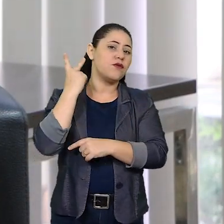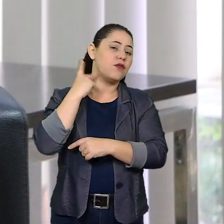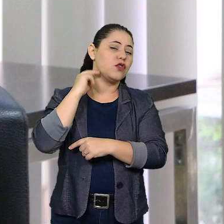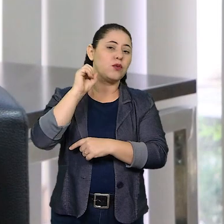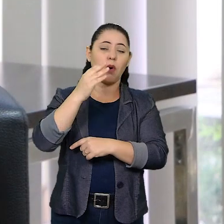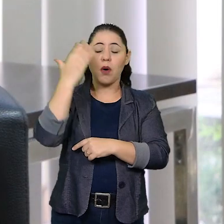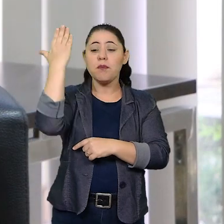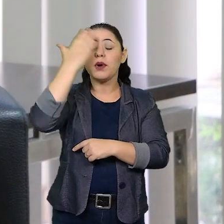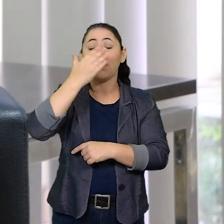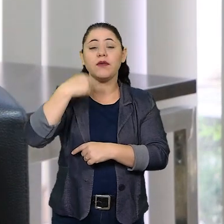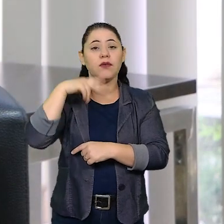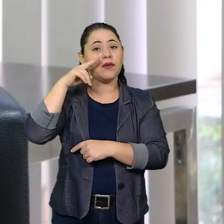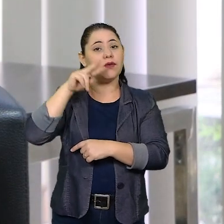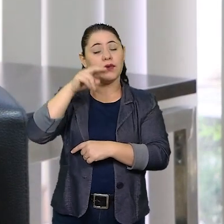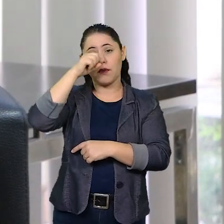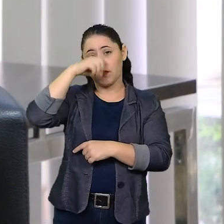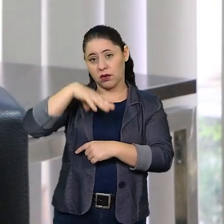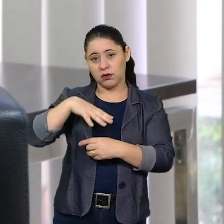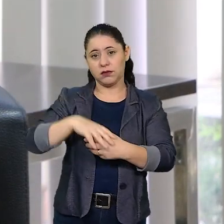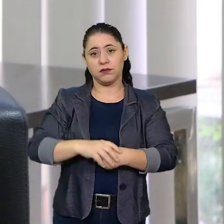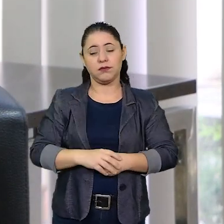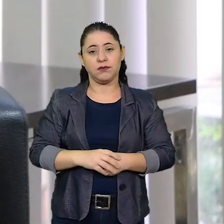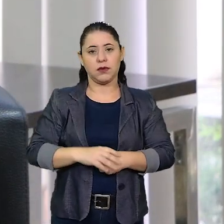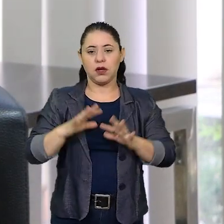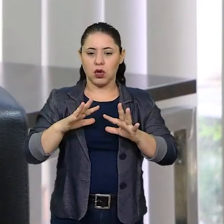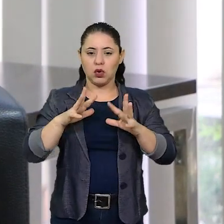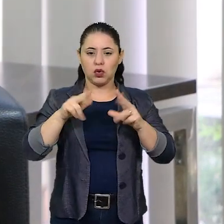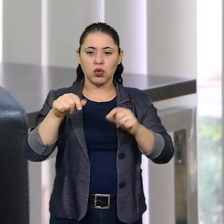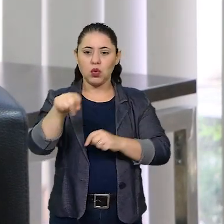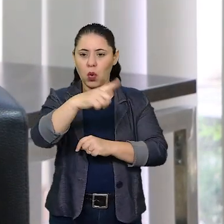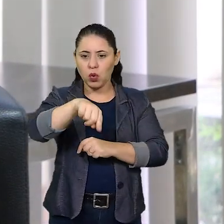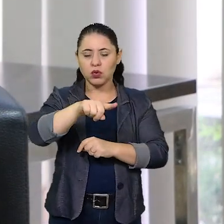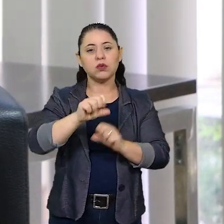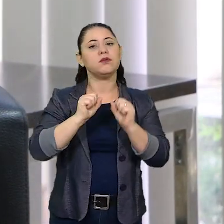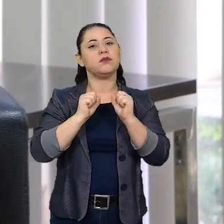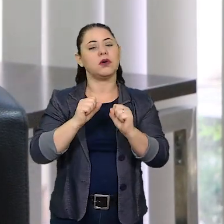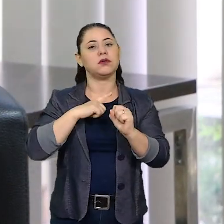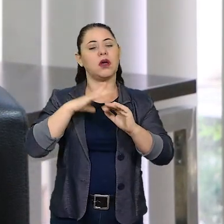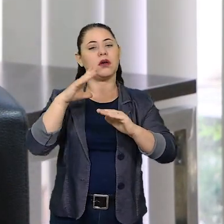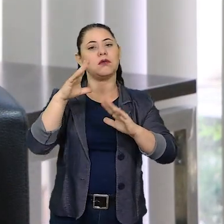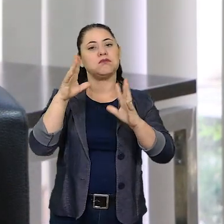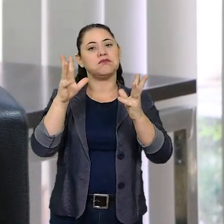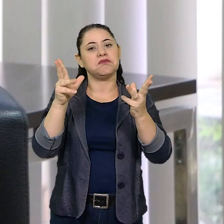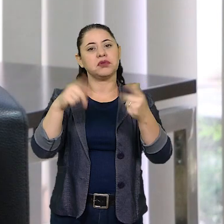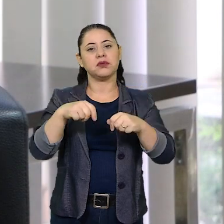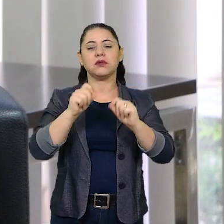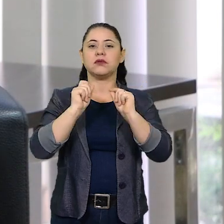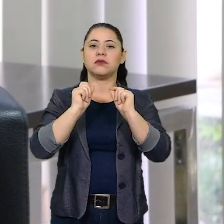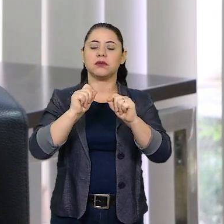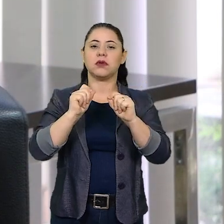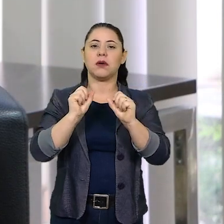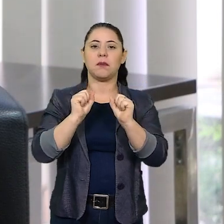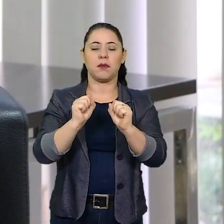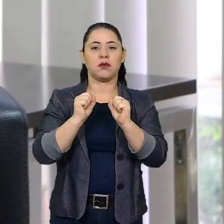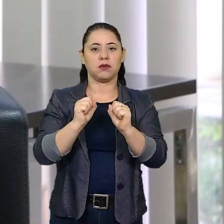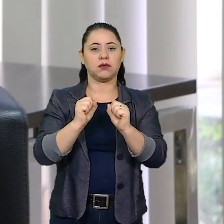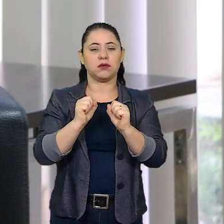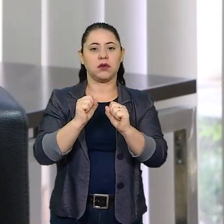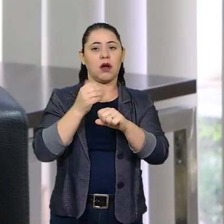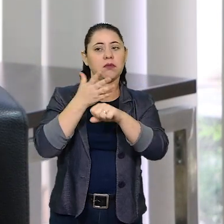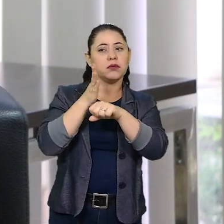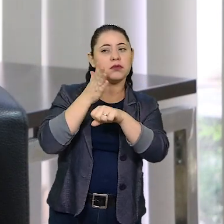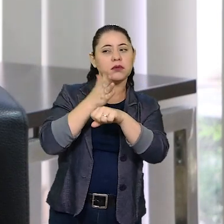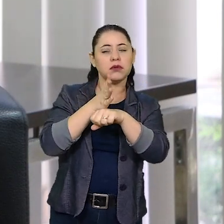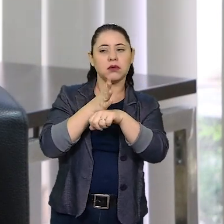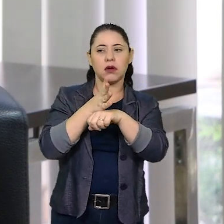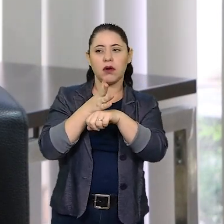ou adolescente vítima ou testemunha de violência, de forma que todos tenham a capacitação